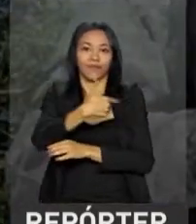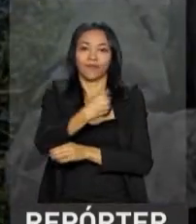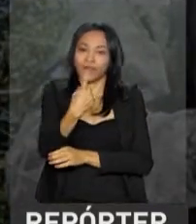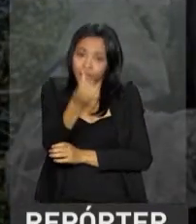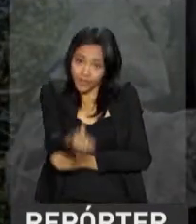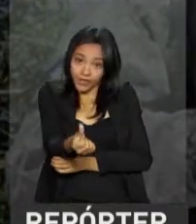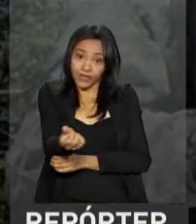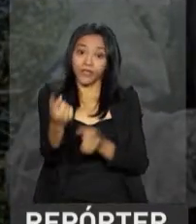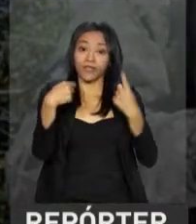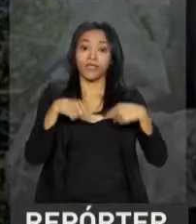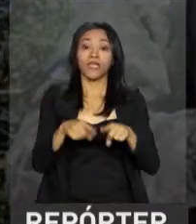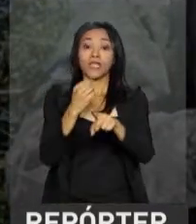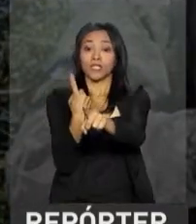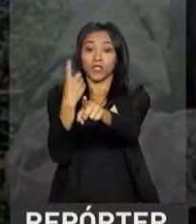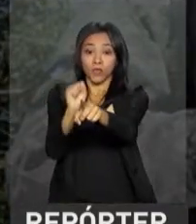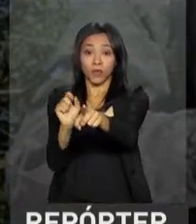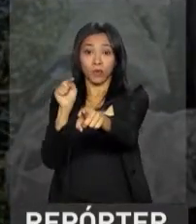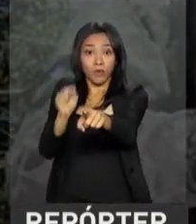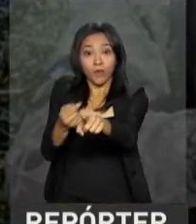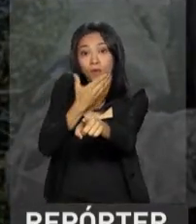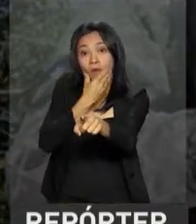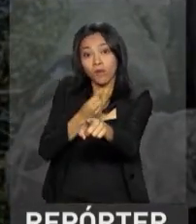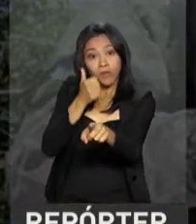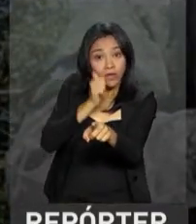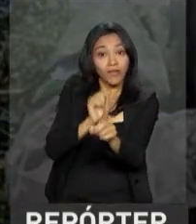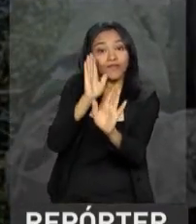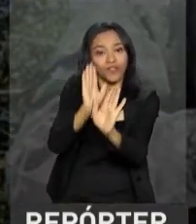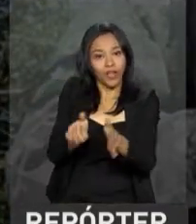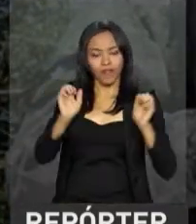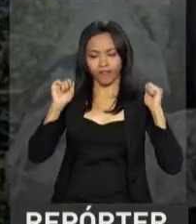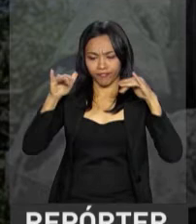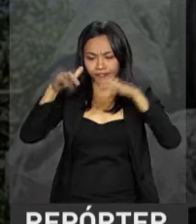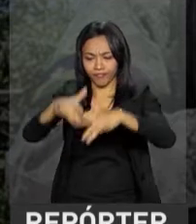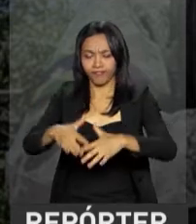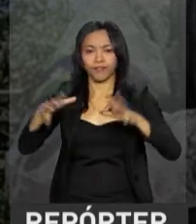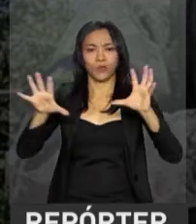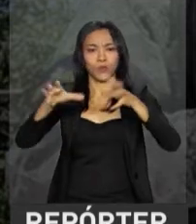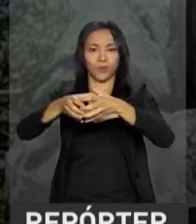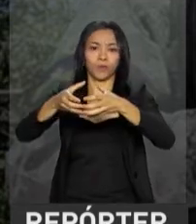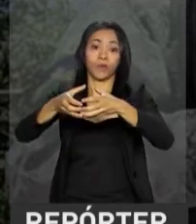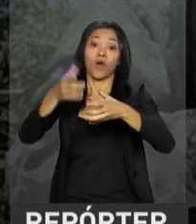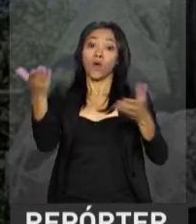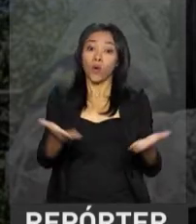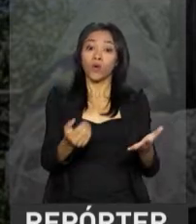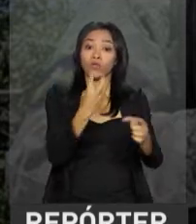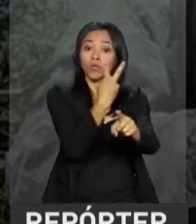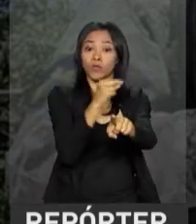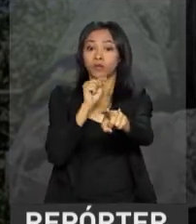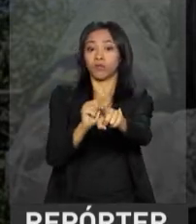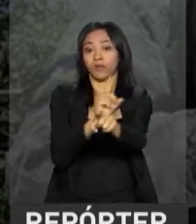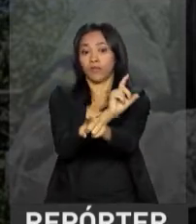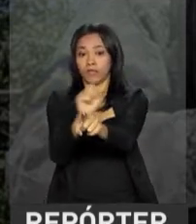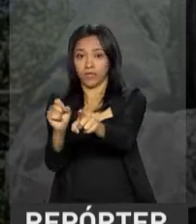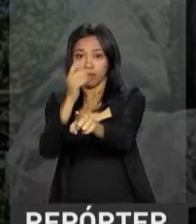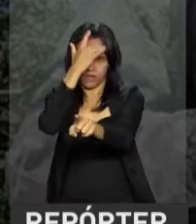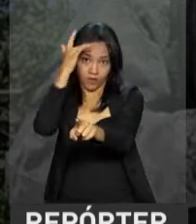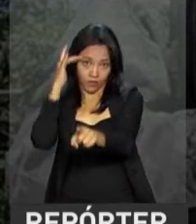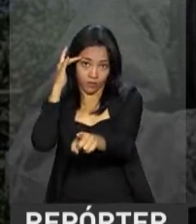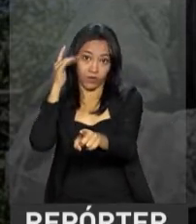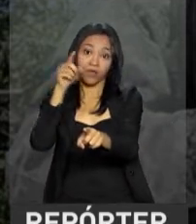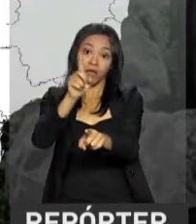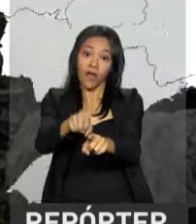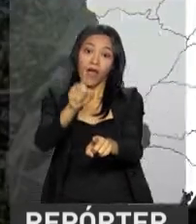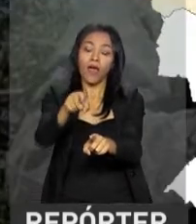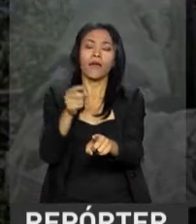18 mil homens e mulheres já passaram pela força hoje o grupo conta com dois mil e cem integrantes atualmente